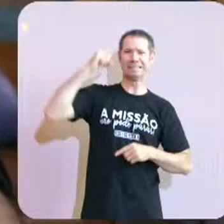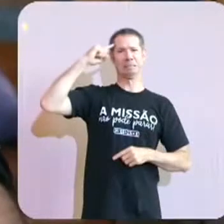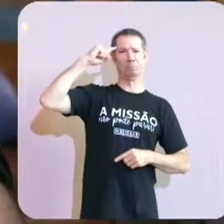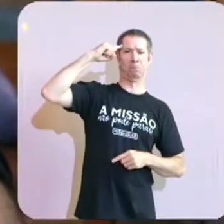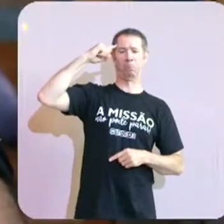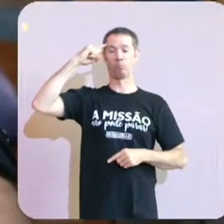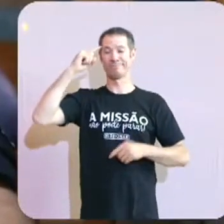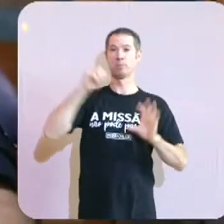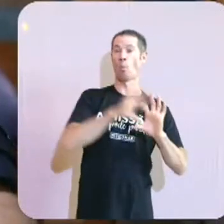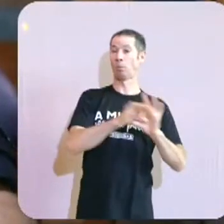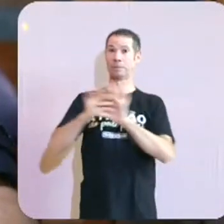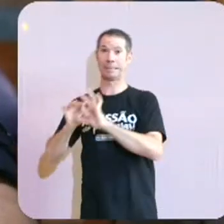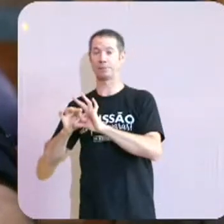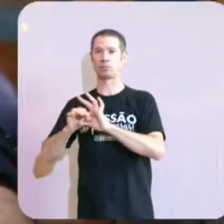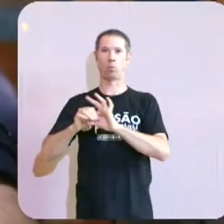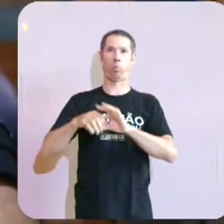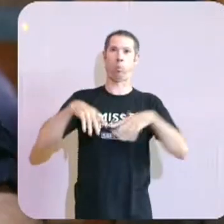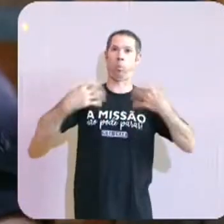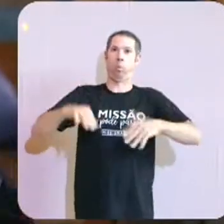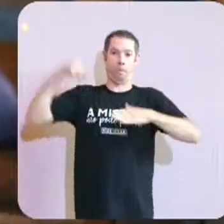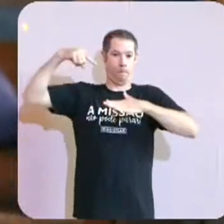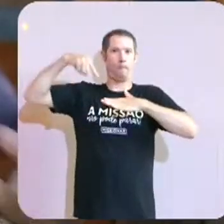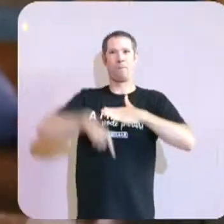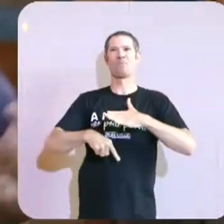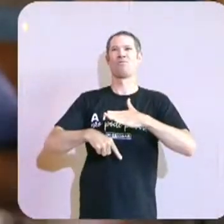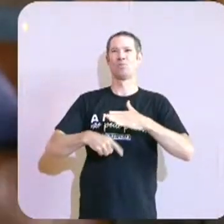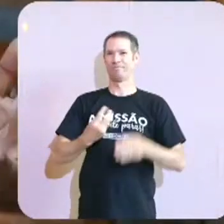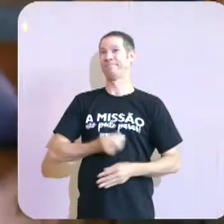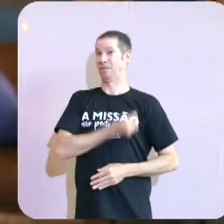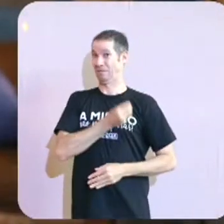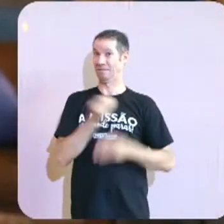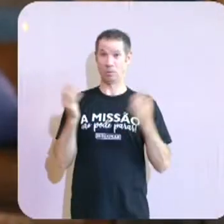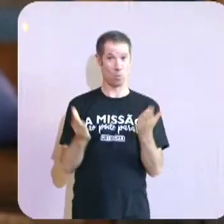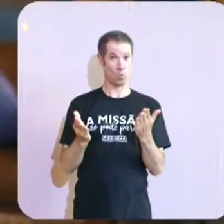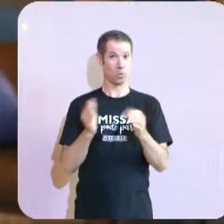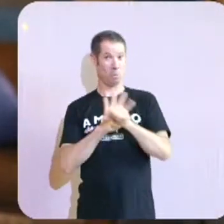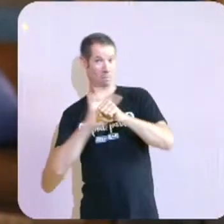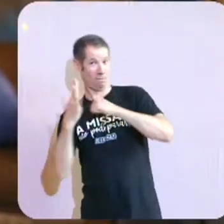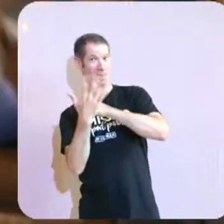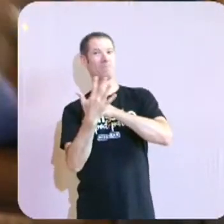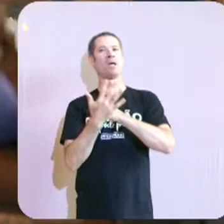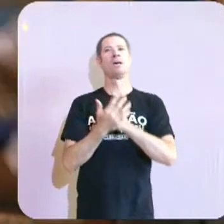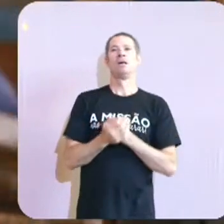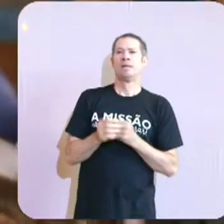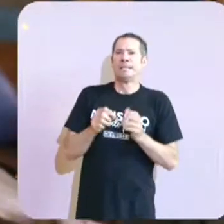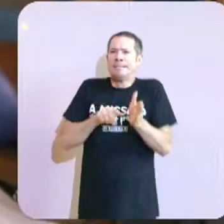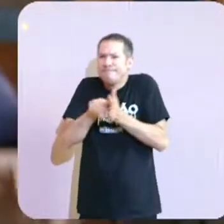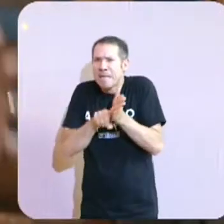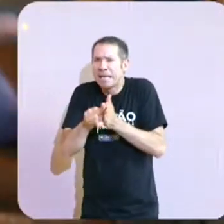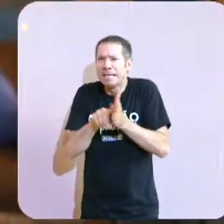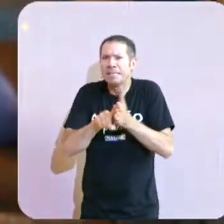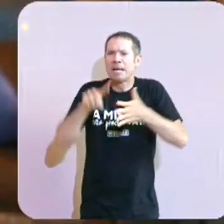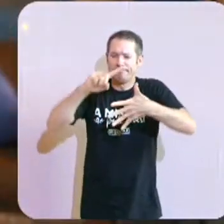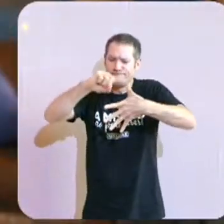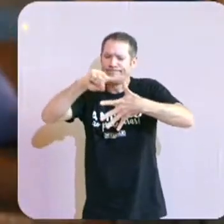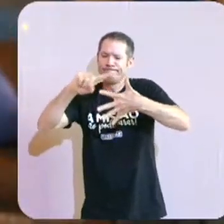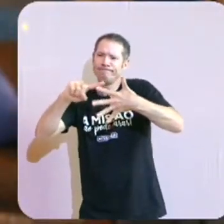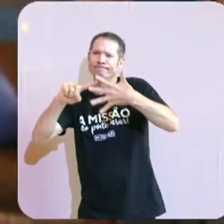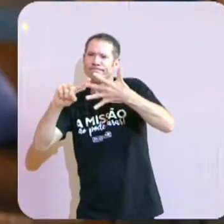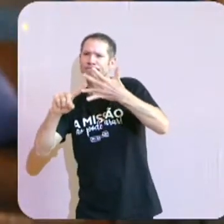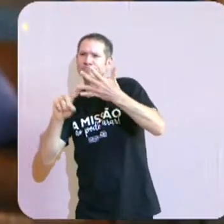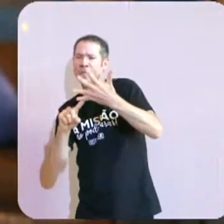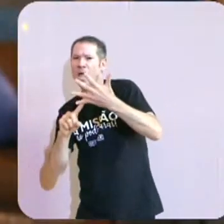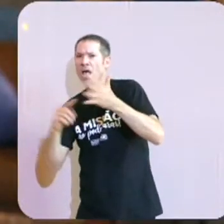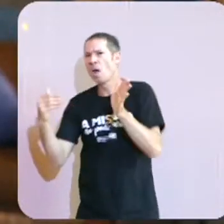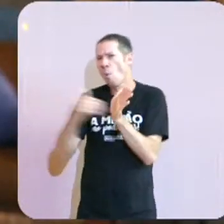de um contexto tão complexo como é esse que a gente vive agora no meio da pandemia. Então vamos analisar ponto a ponto esse último